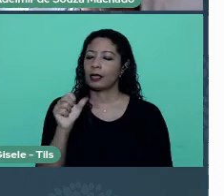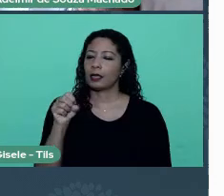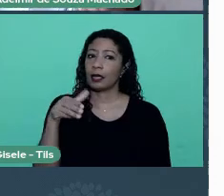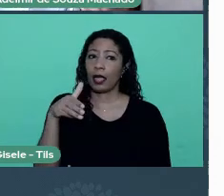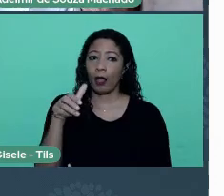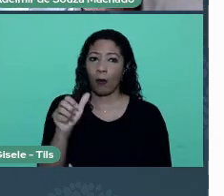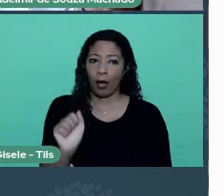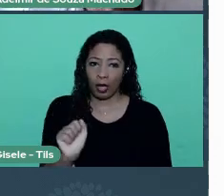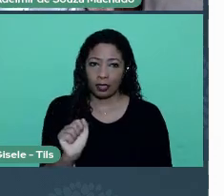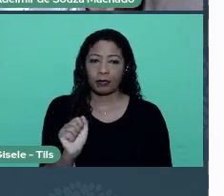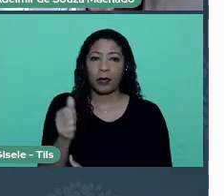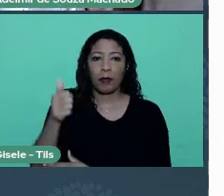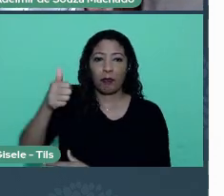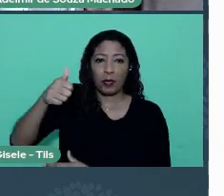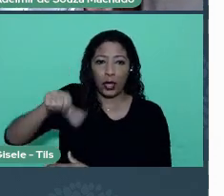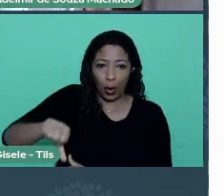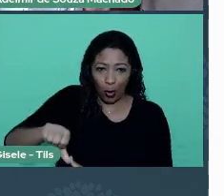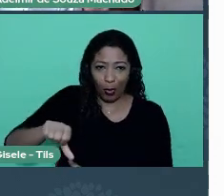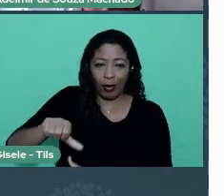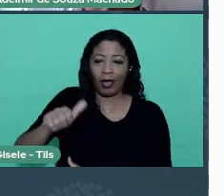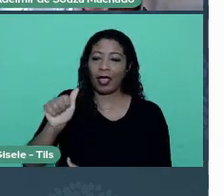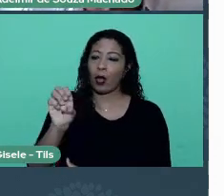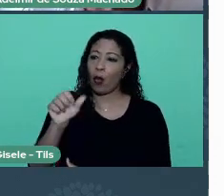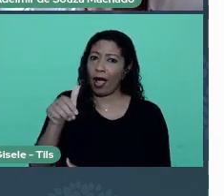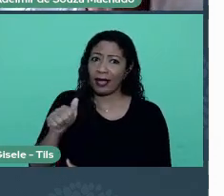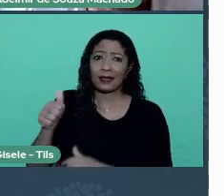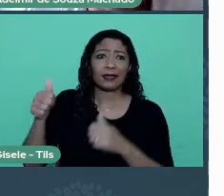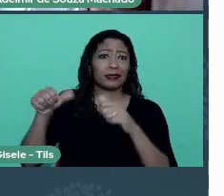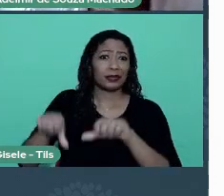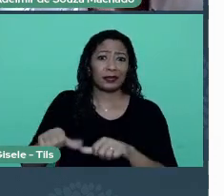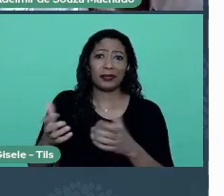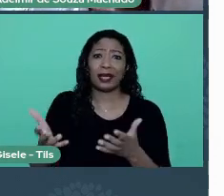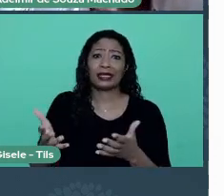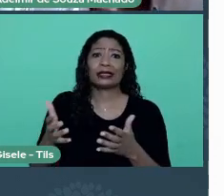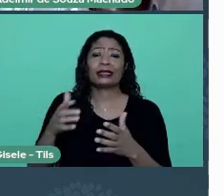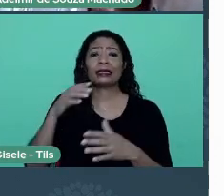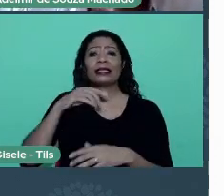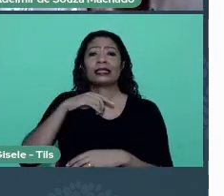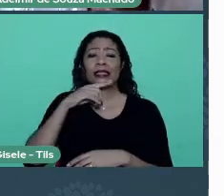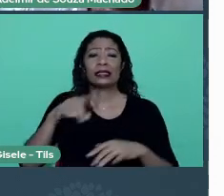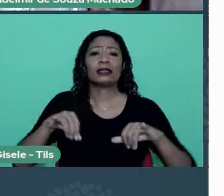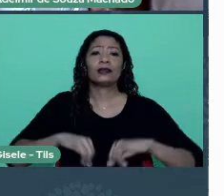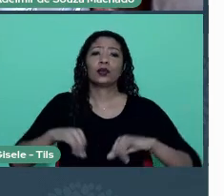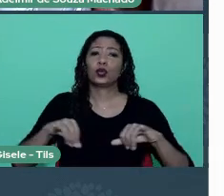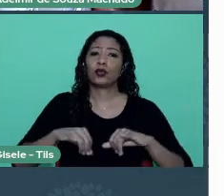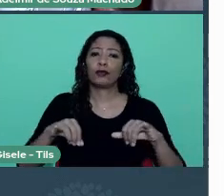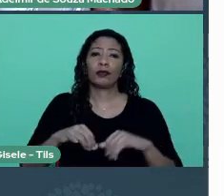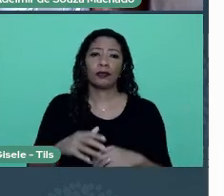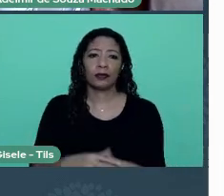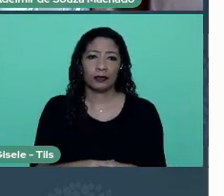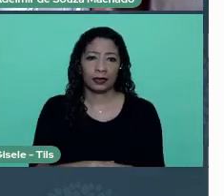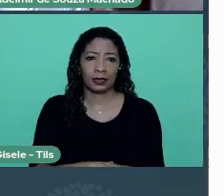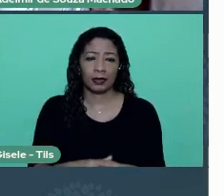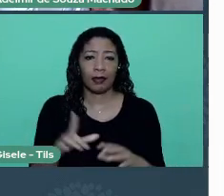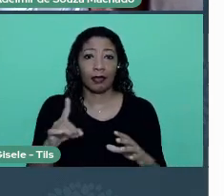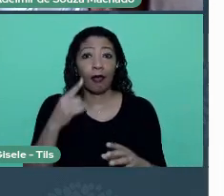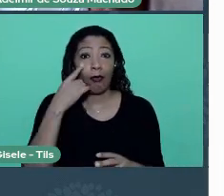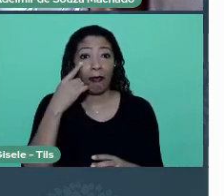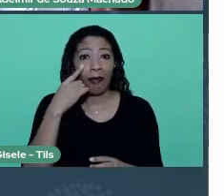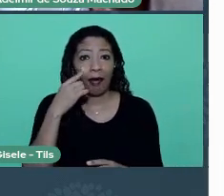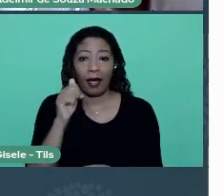mais asma. Então, quanto mais exacerbação, mais exacerbação. Então, observe aqui que a asma